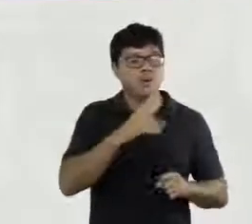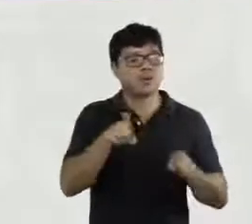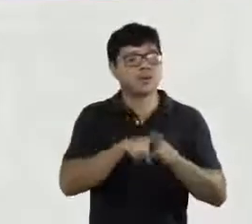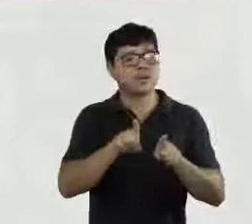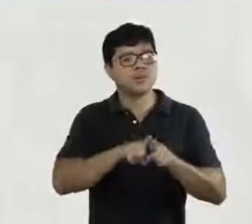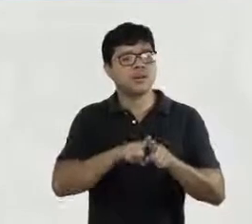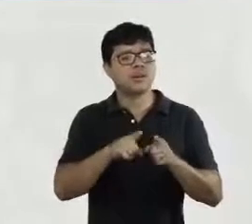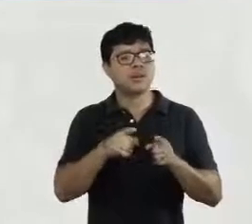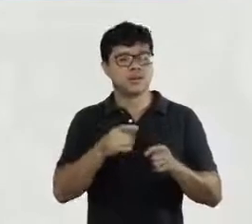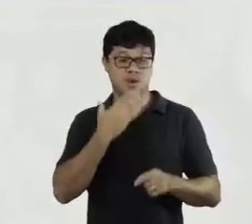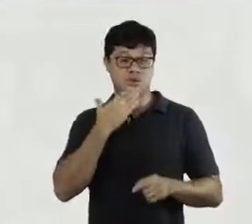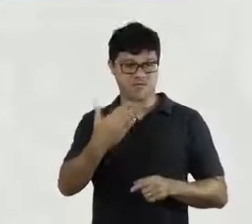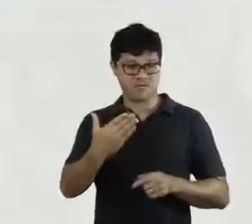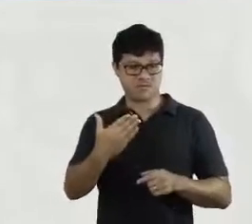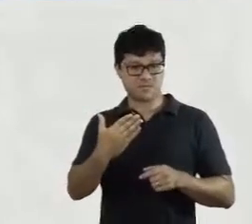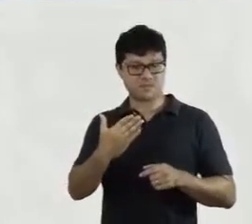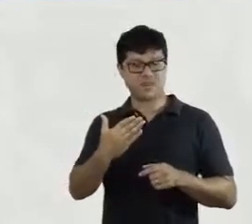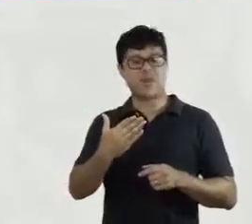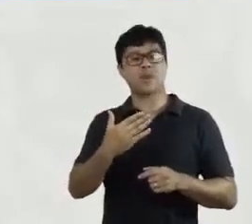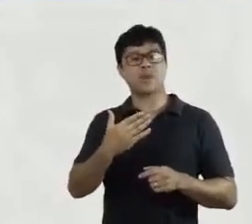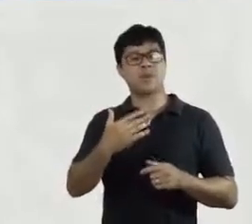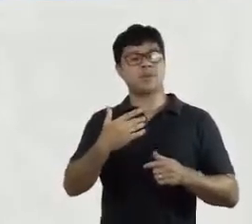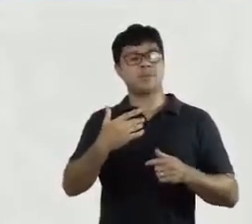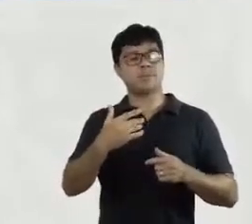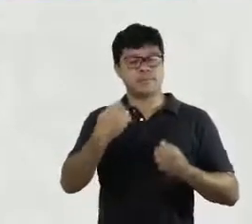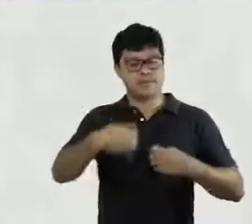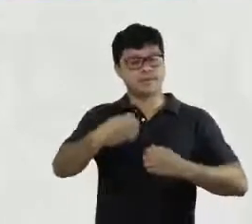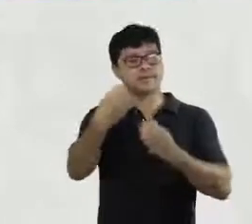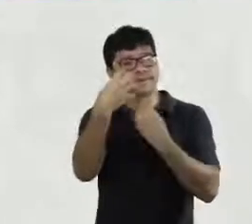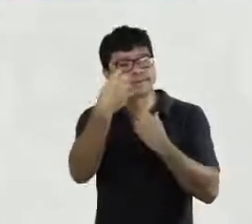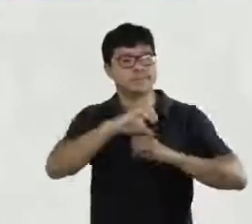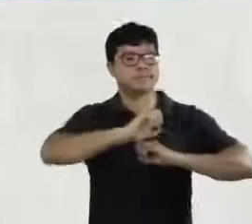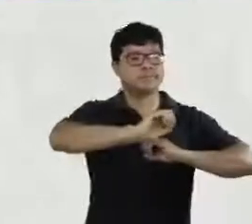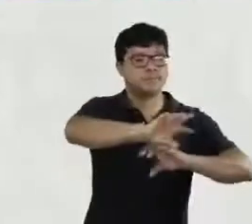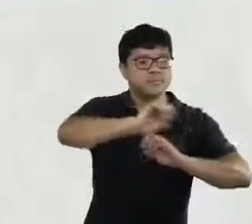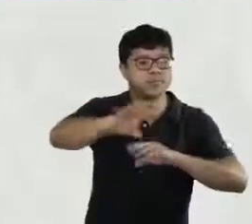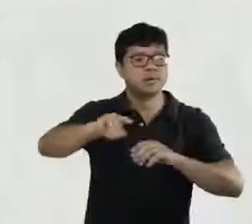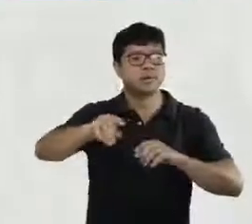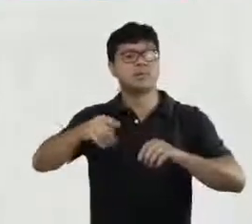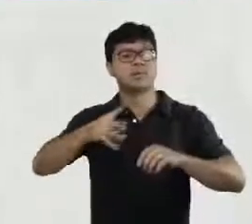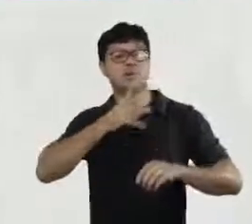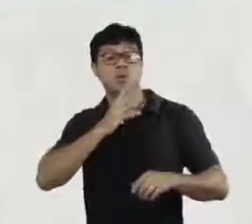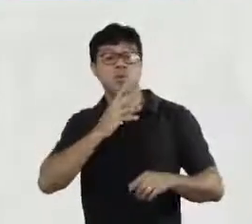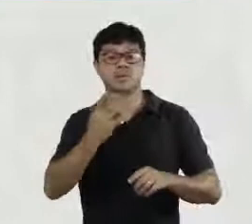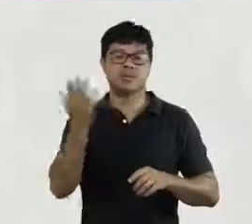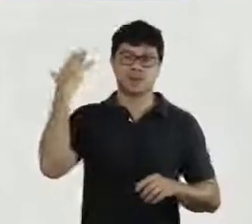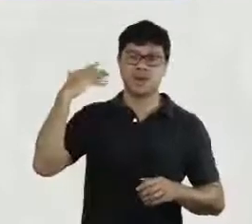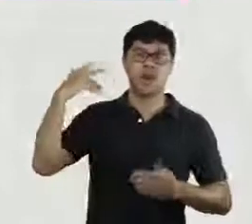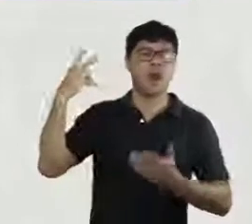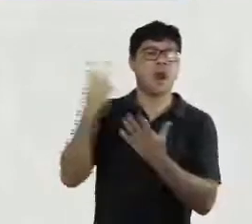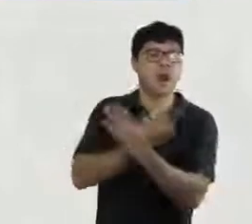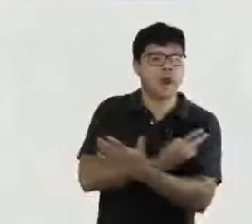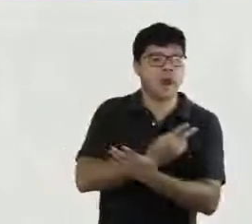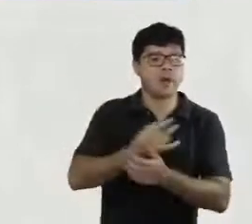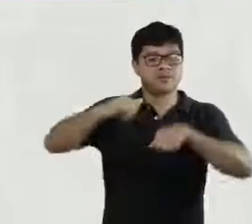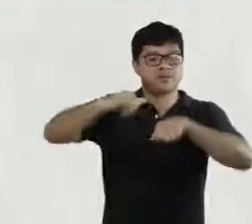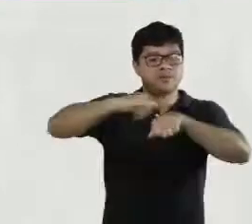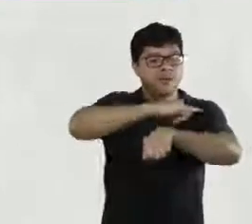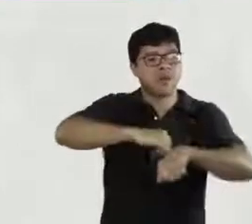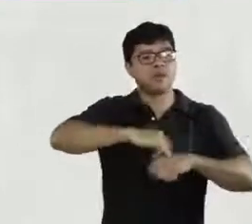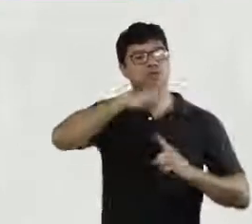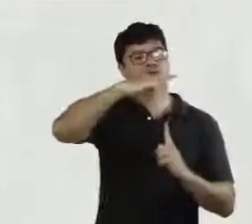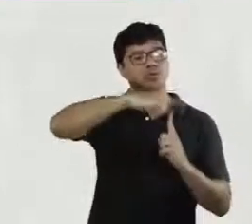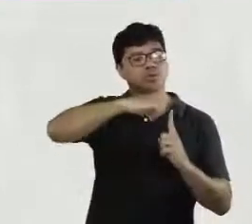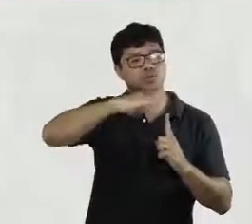essa requisição que eu falei demanda também ensino, demanda conhecer sua história, as suas técnicas,